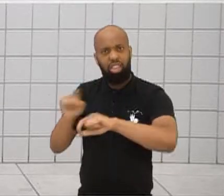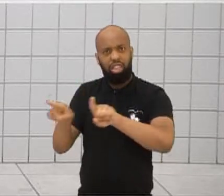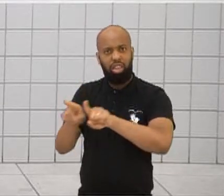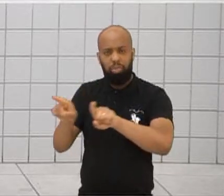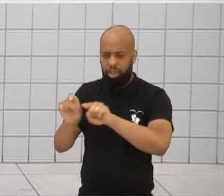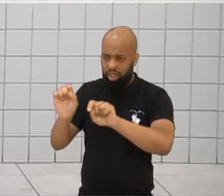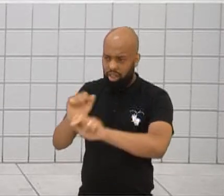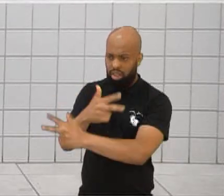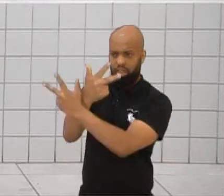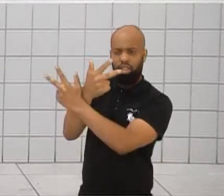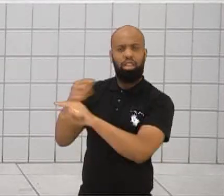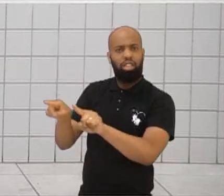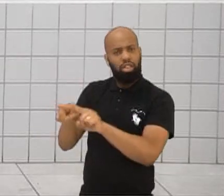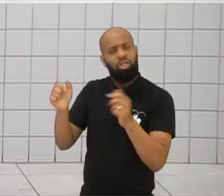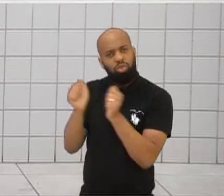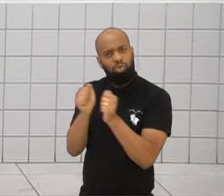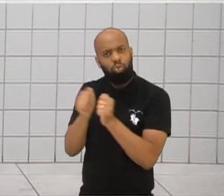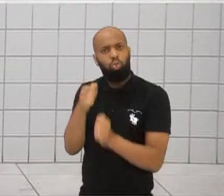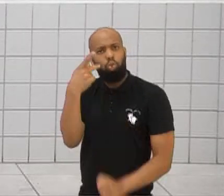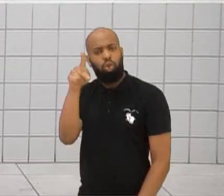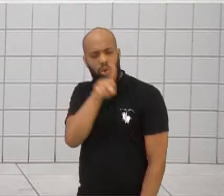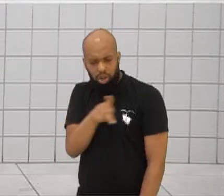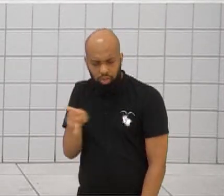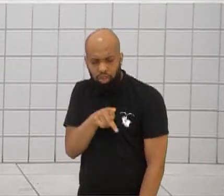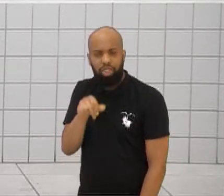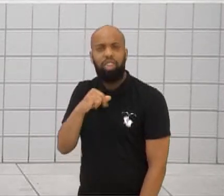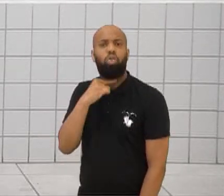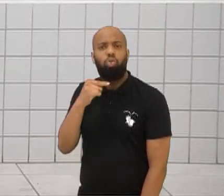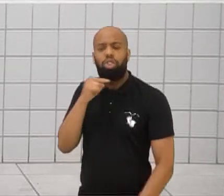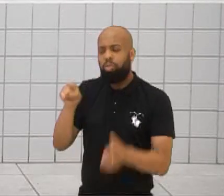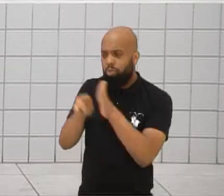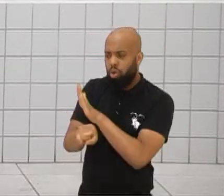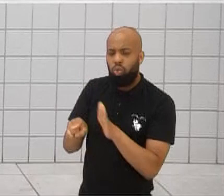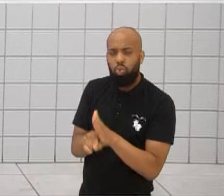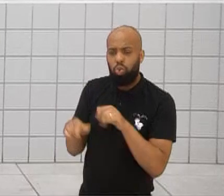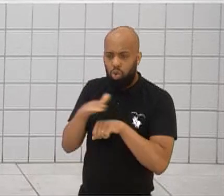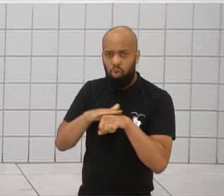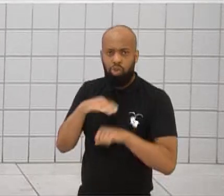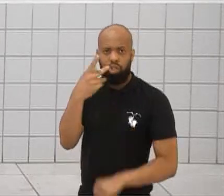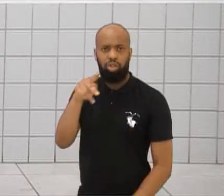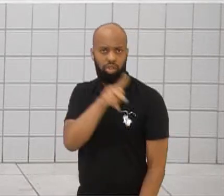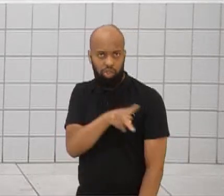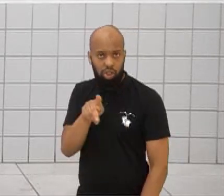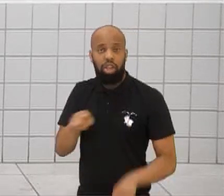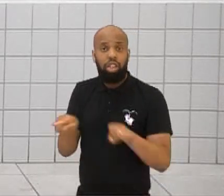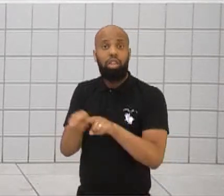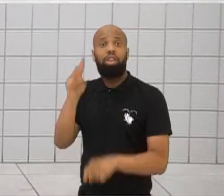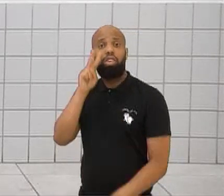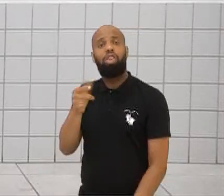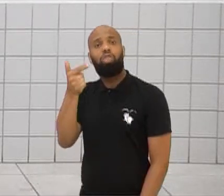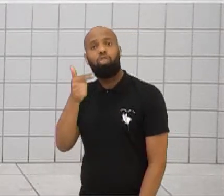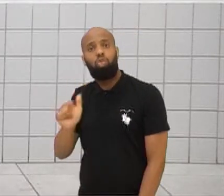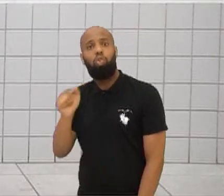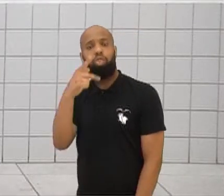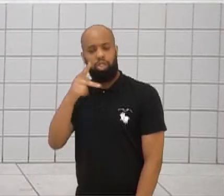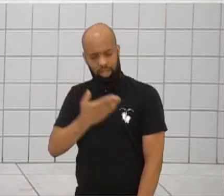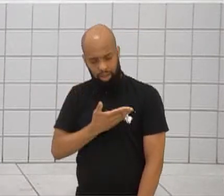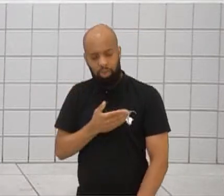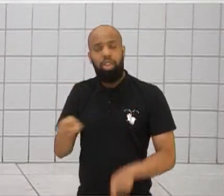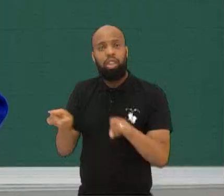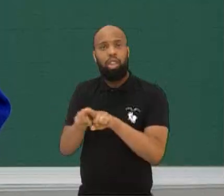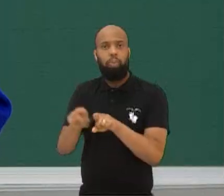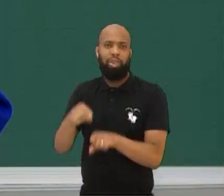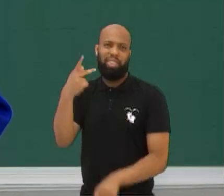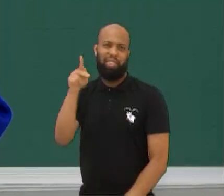câmera, tire suas dúvidas, converse. Isso é muito bom, rever os colegas e o seu professor. E outra